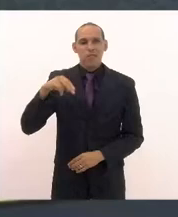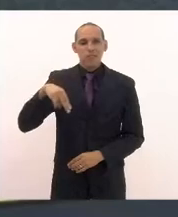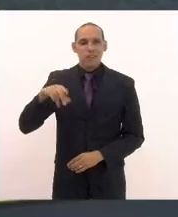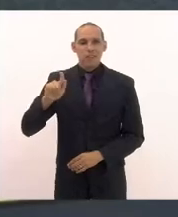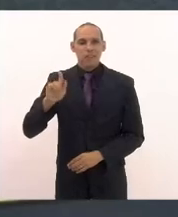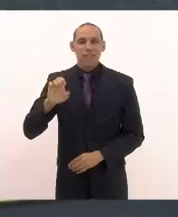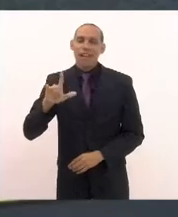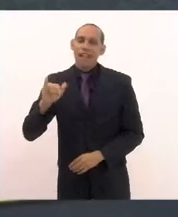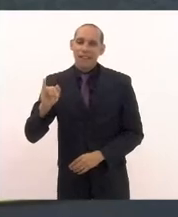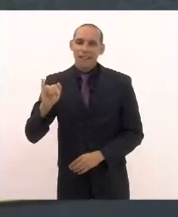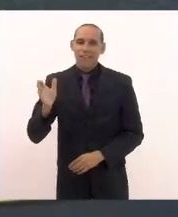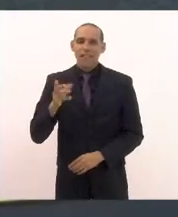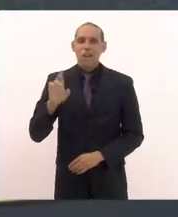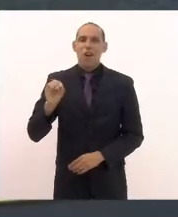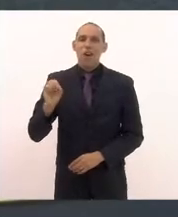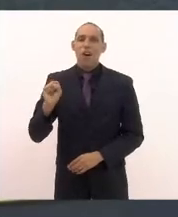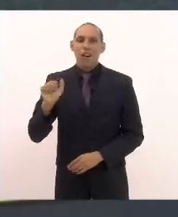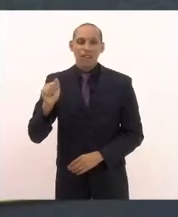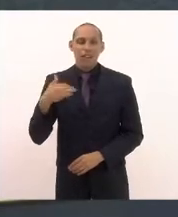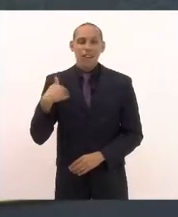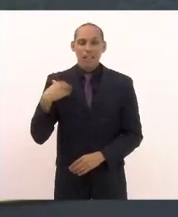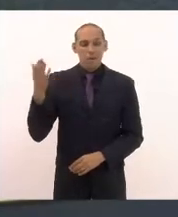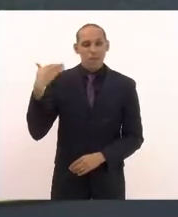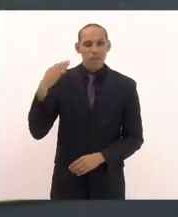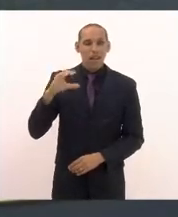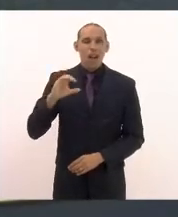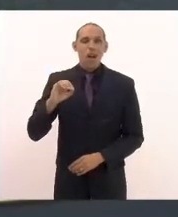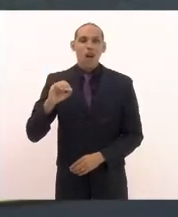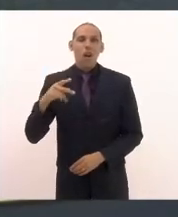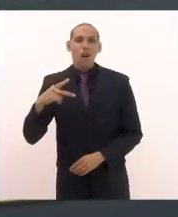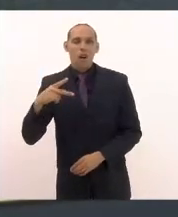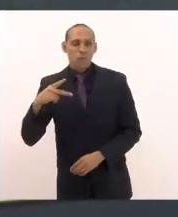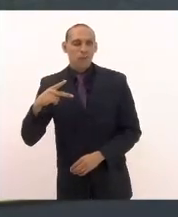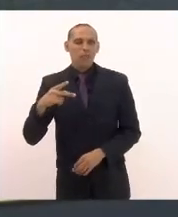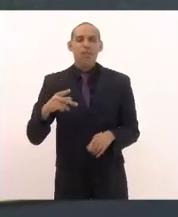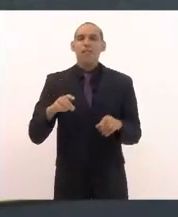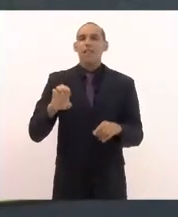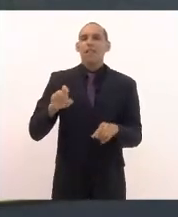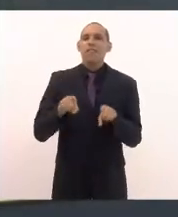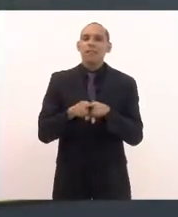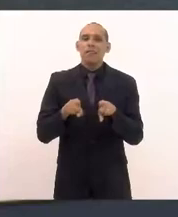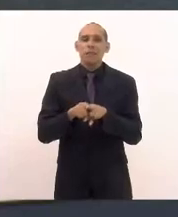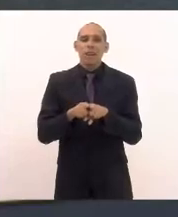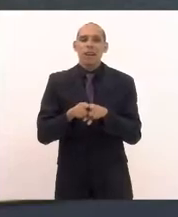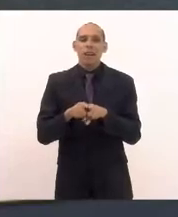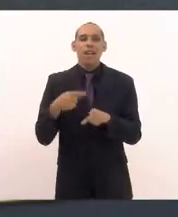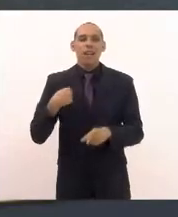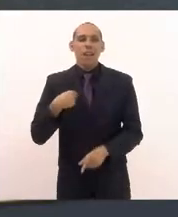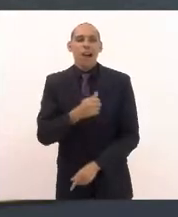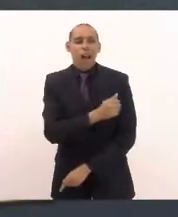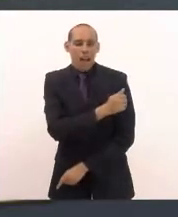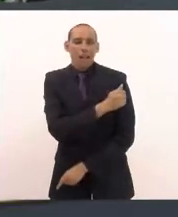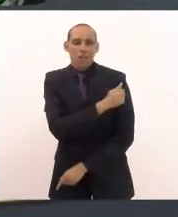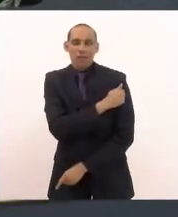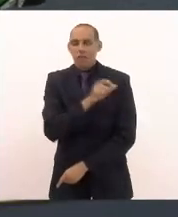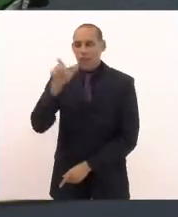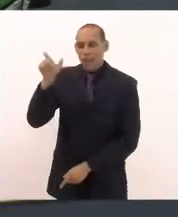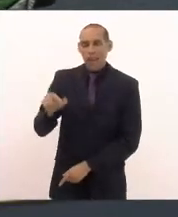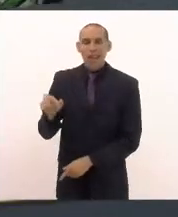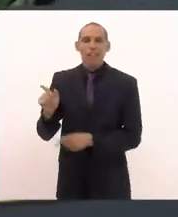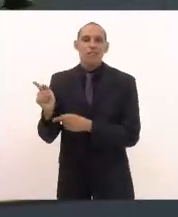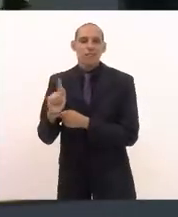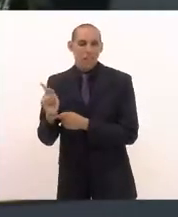eu que fui aluna da COP, da Escola de Políticas Públicas e Governo, na gestão do professor Pingueg,